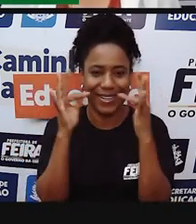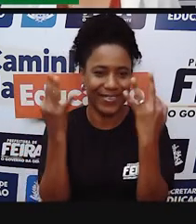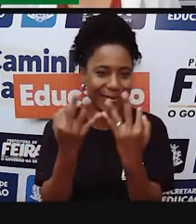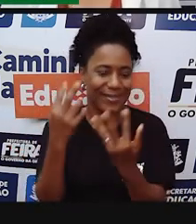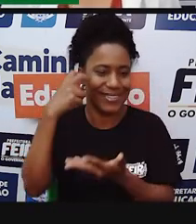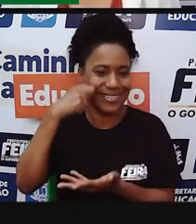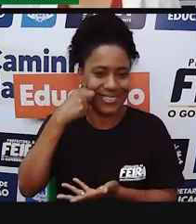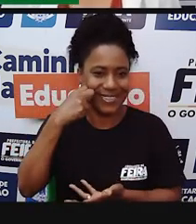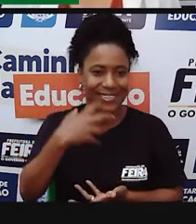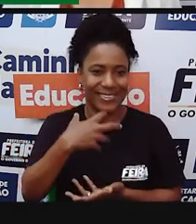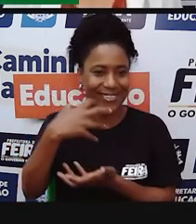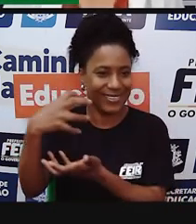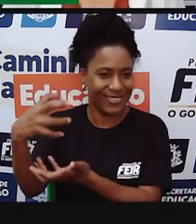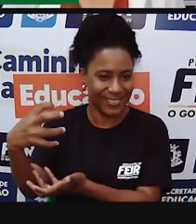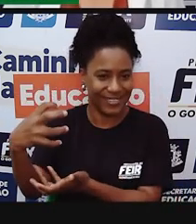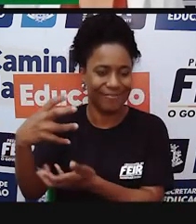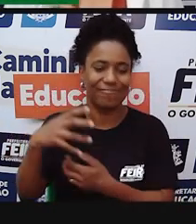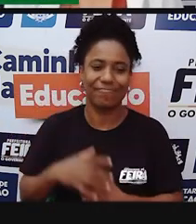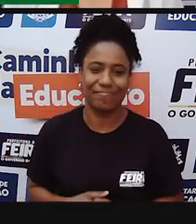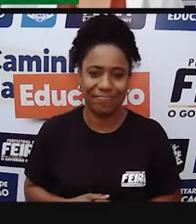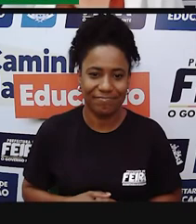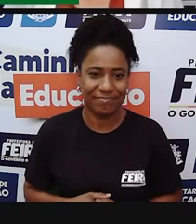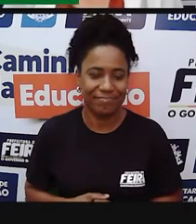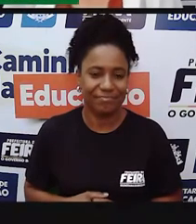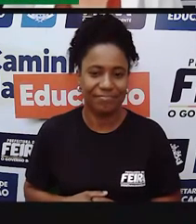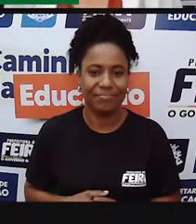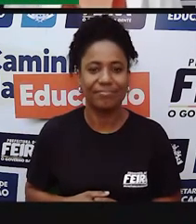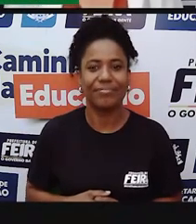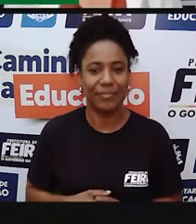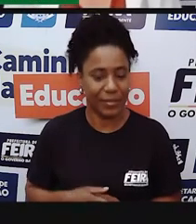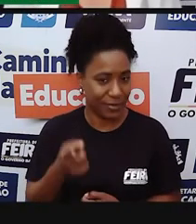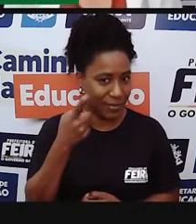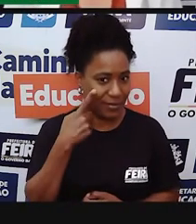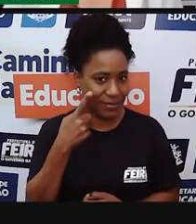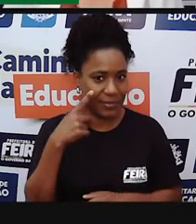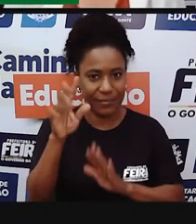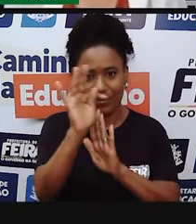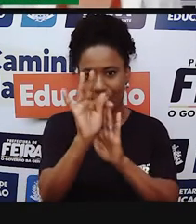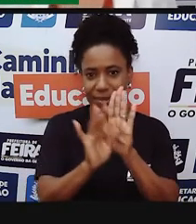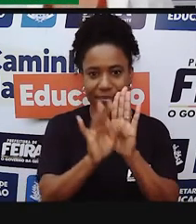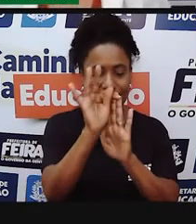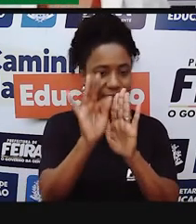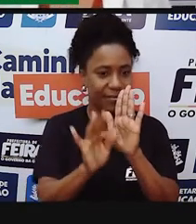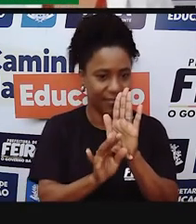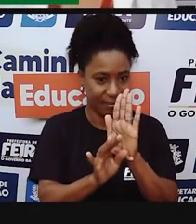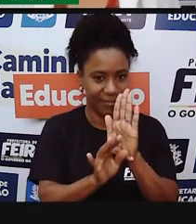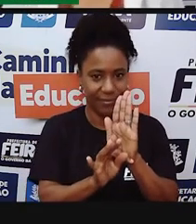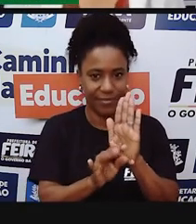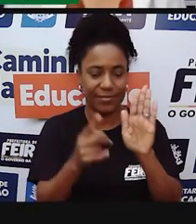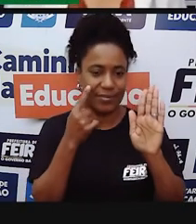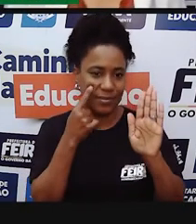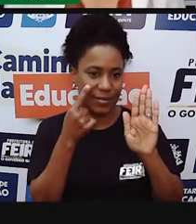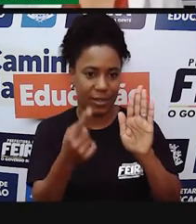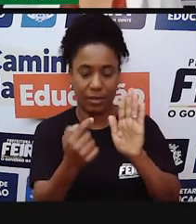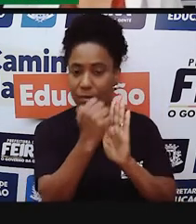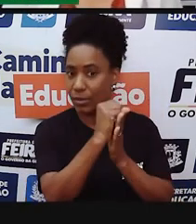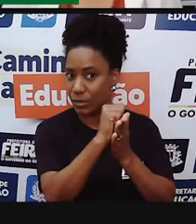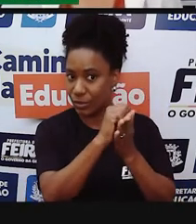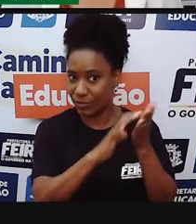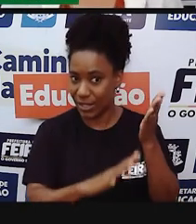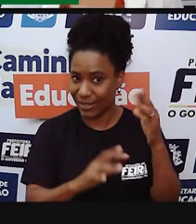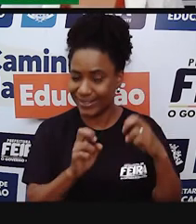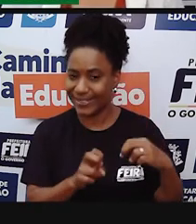adotiva Ok com base nesse texto nós iremos agora fazer uma atividade